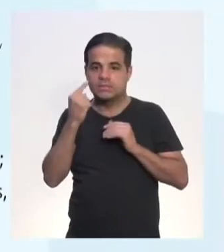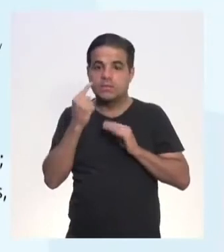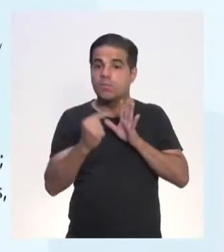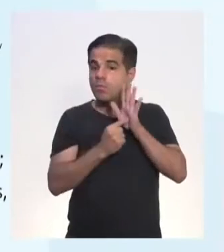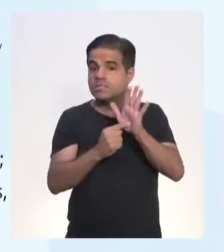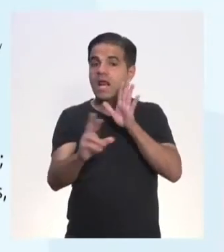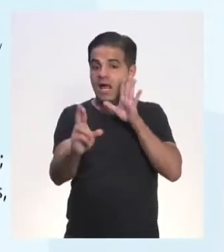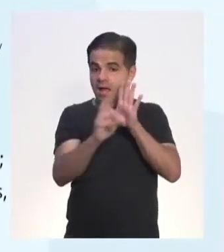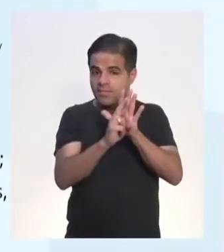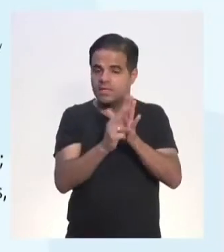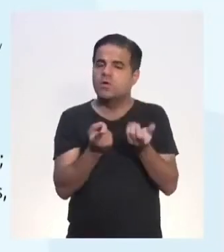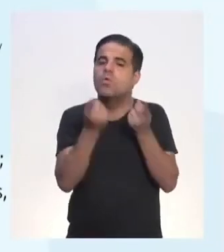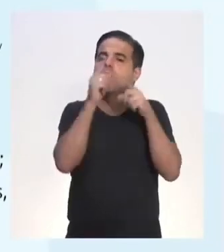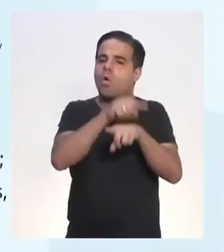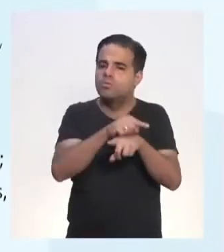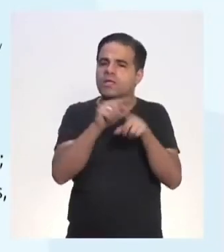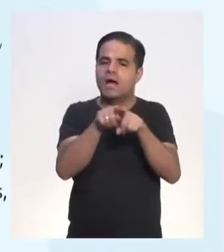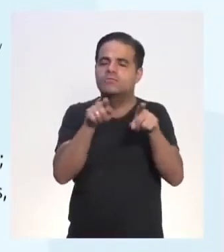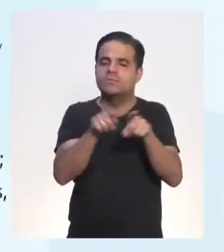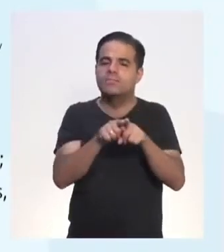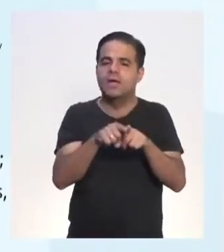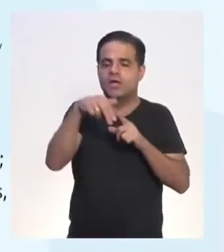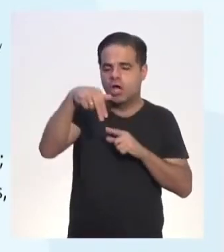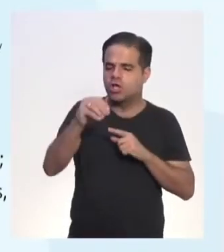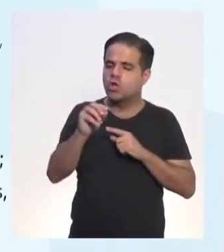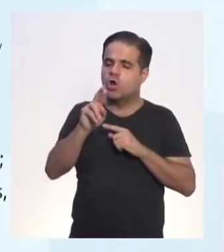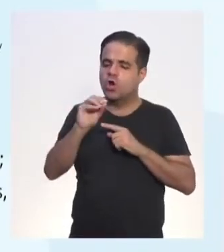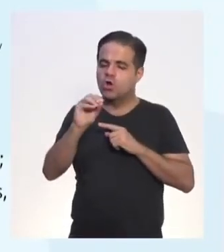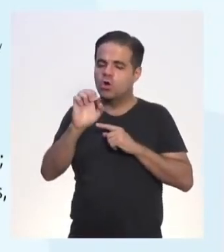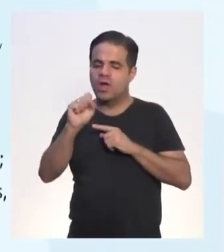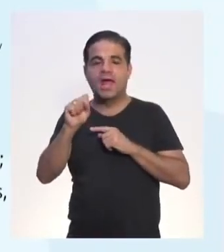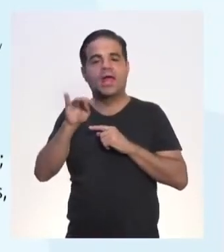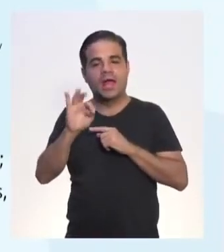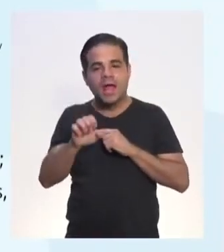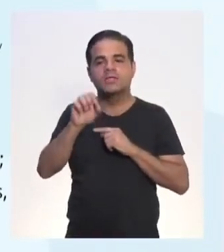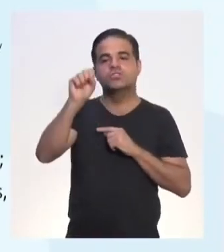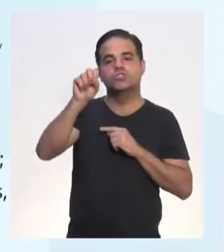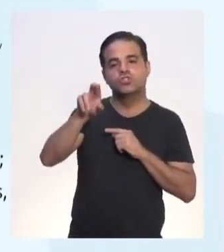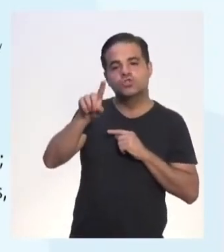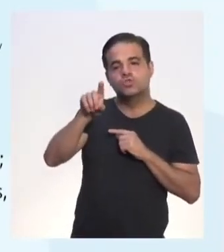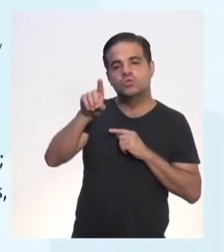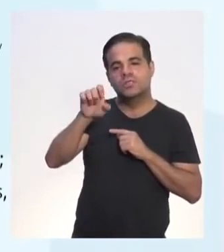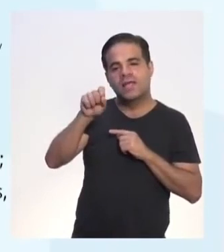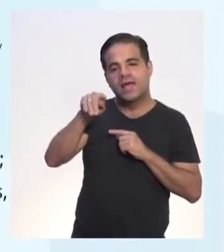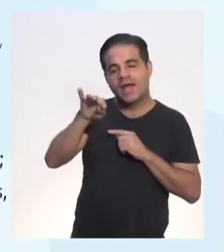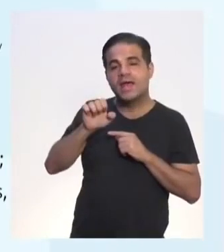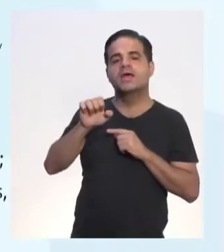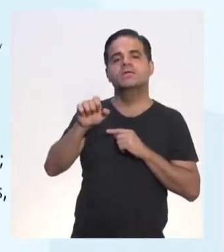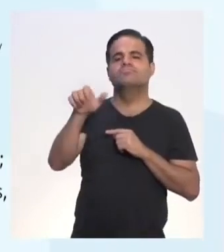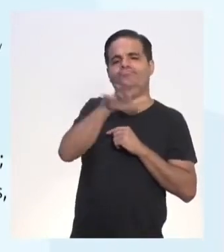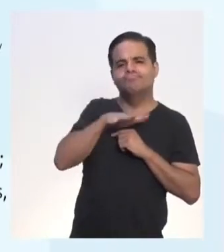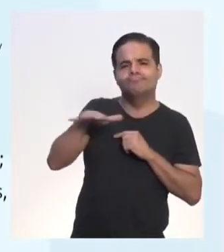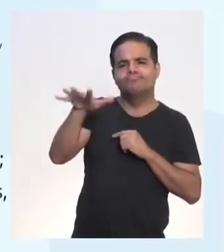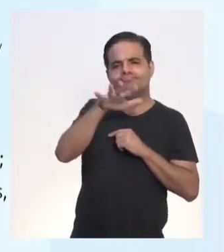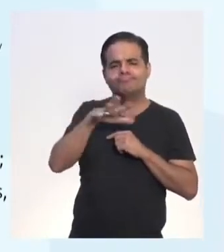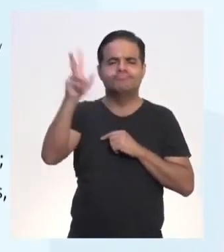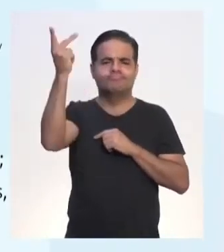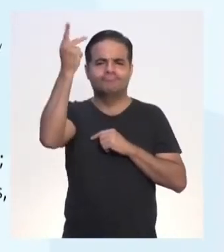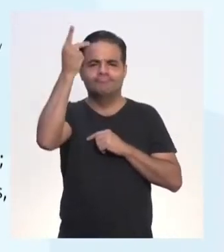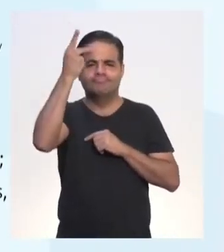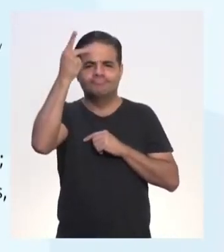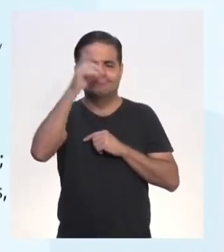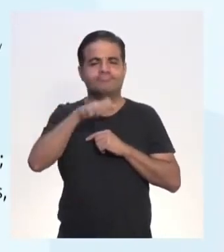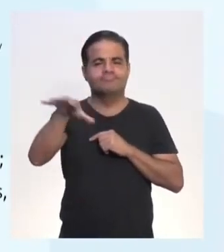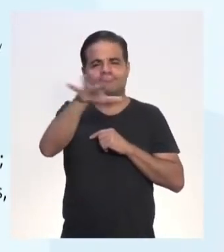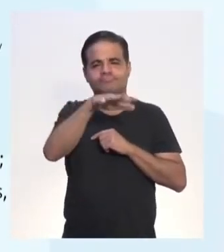E ao contrário também do outro lado, noroeste, sudeste, tá? Sudeste bastante comum, porque é a nossa região, né? São Paulo está na